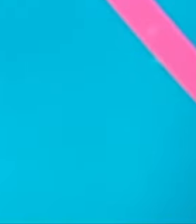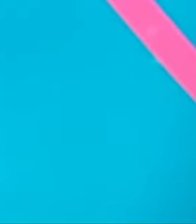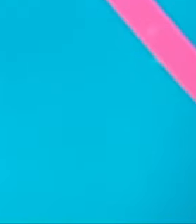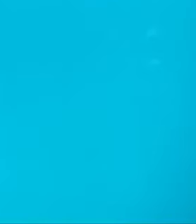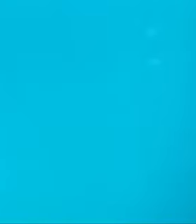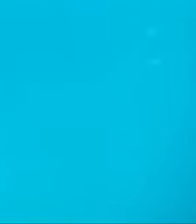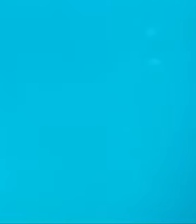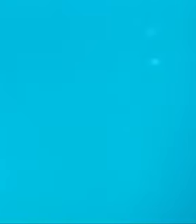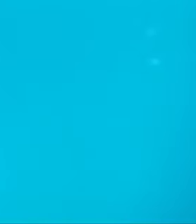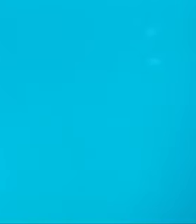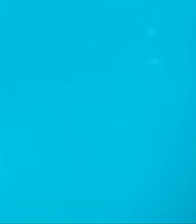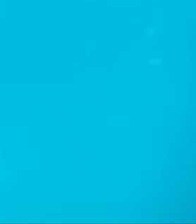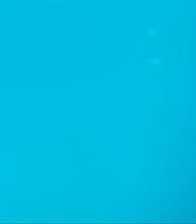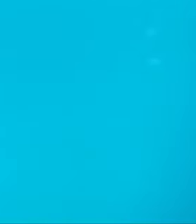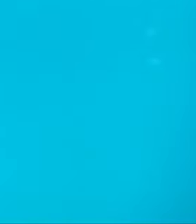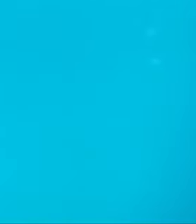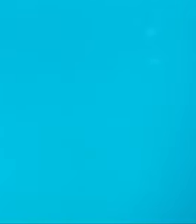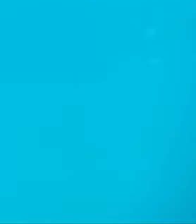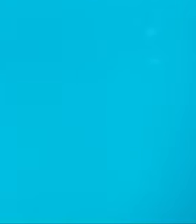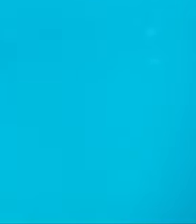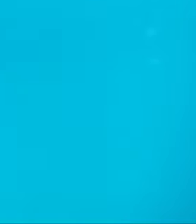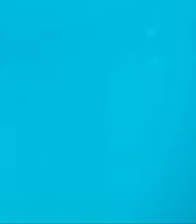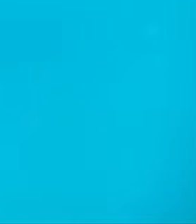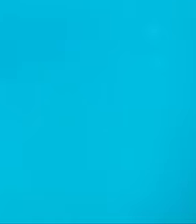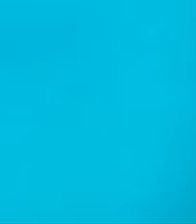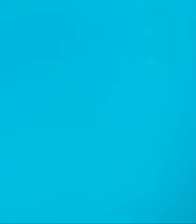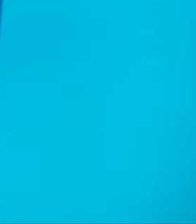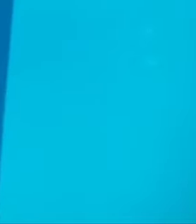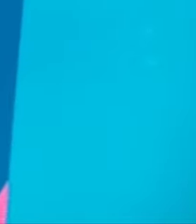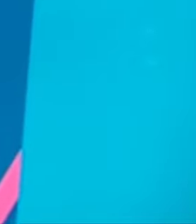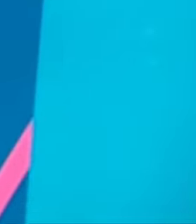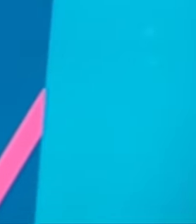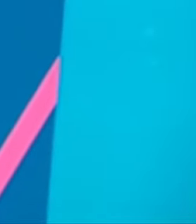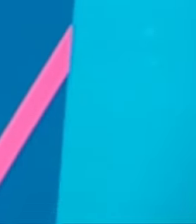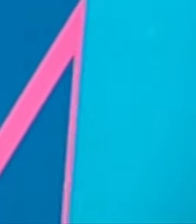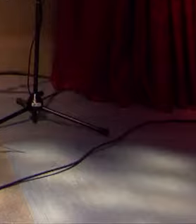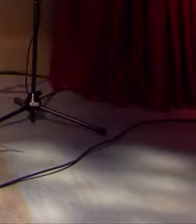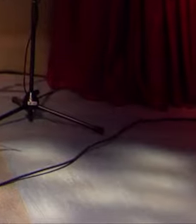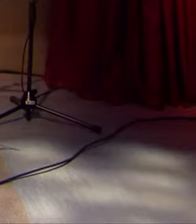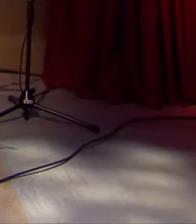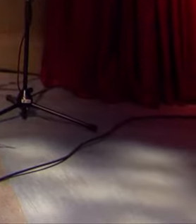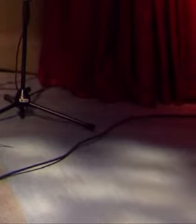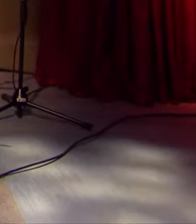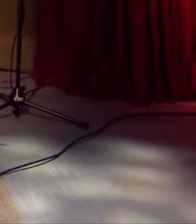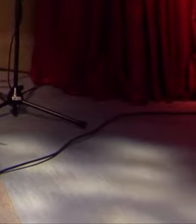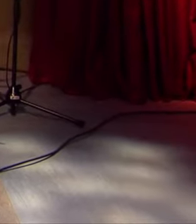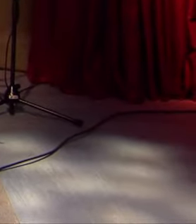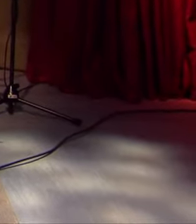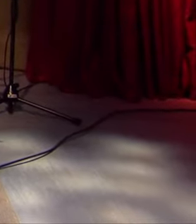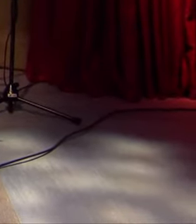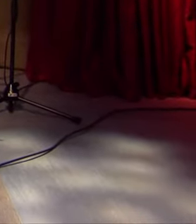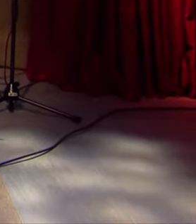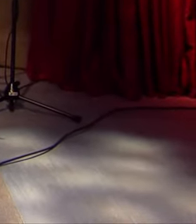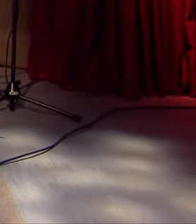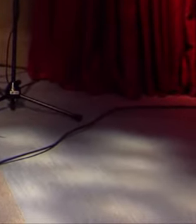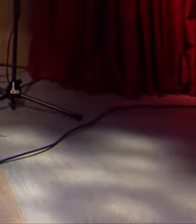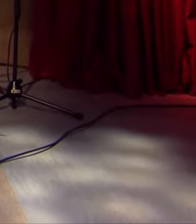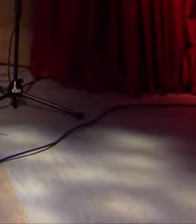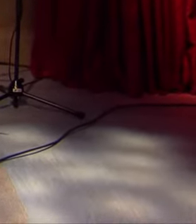catuca, catuca, pirada. Toda família também quero catucar. Catuca, pai, mãe, filha, outra. Toda família também